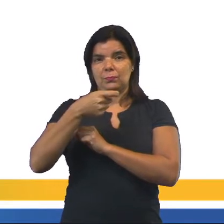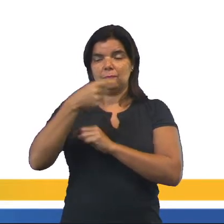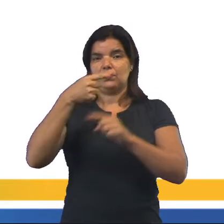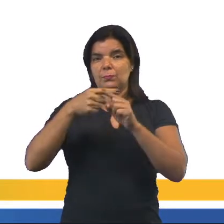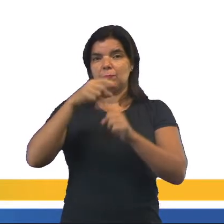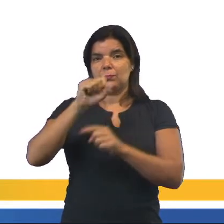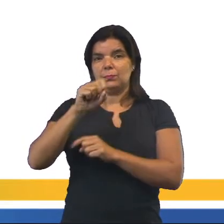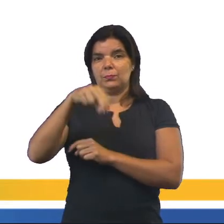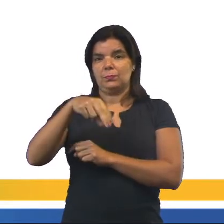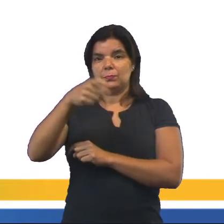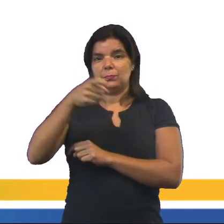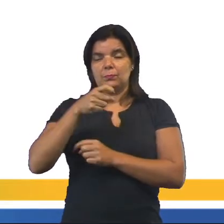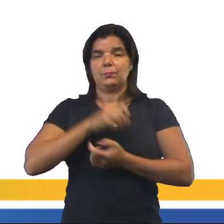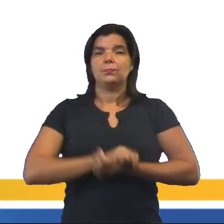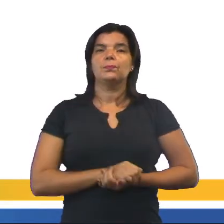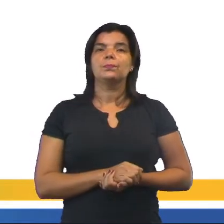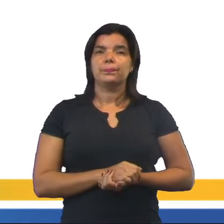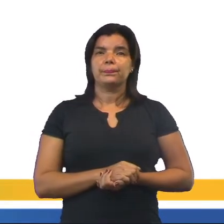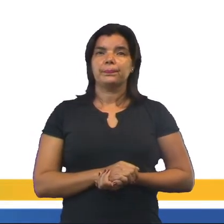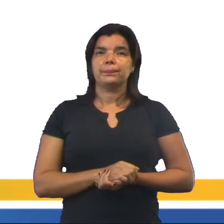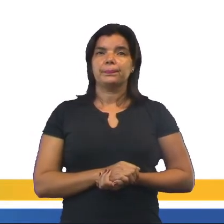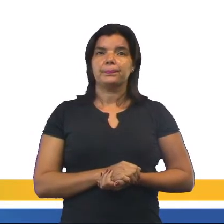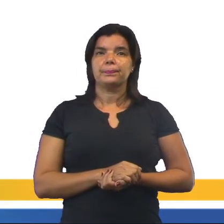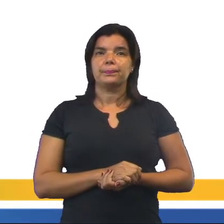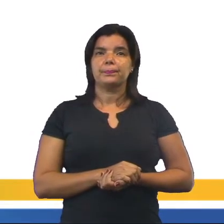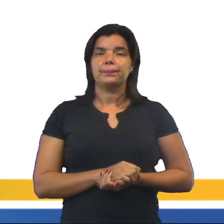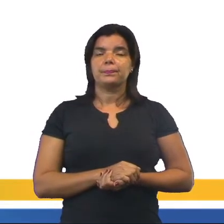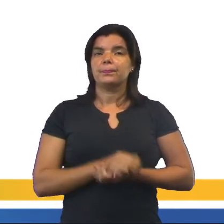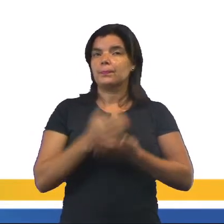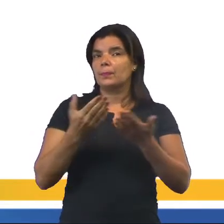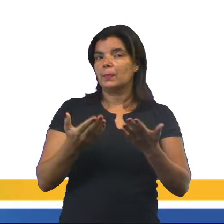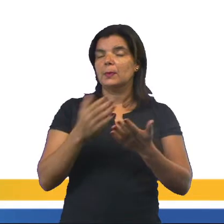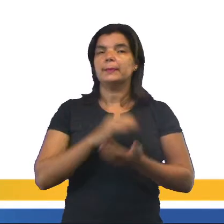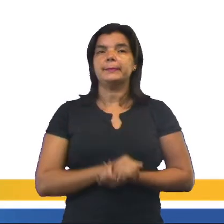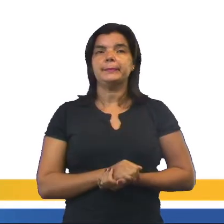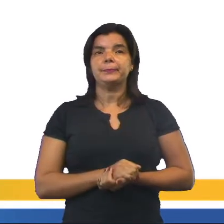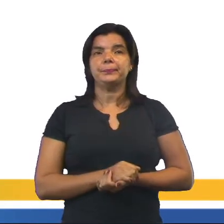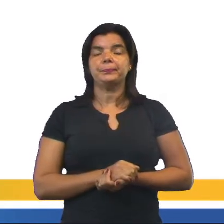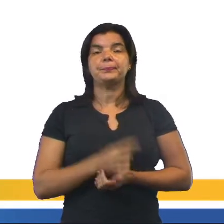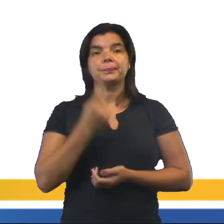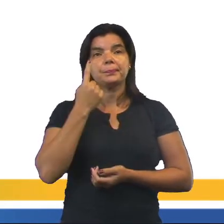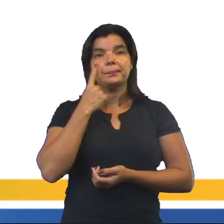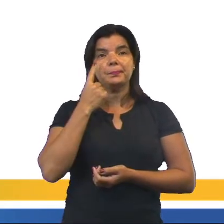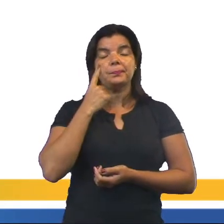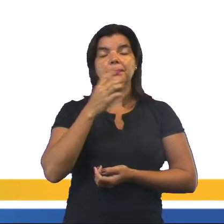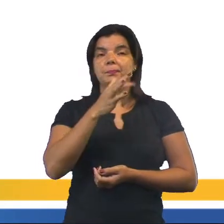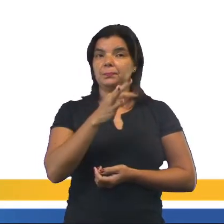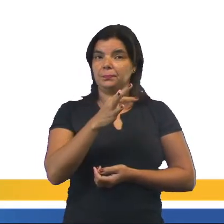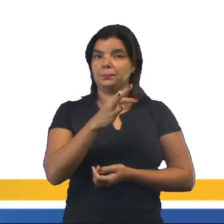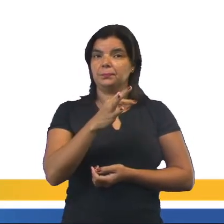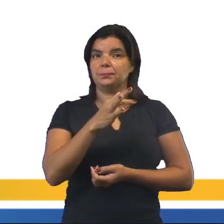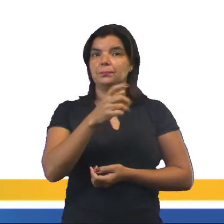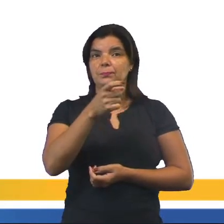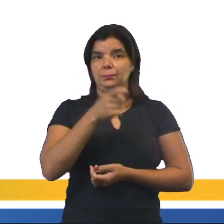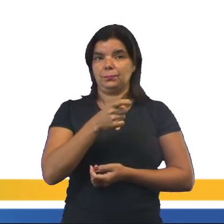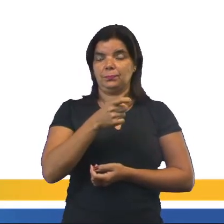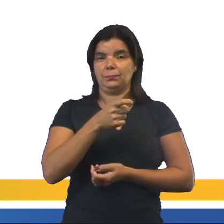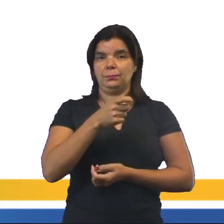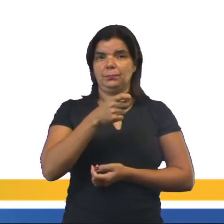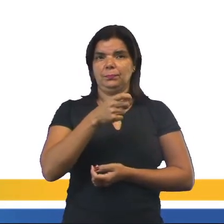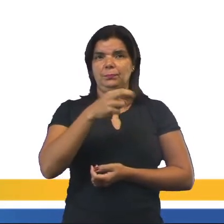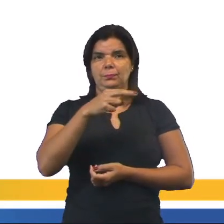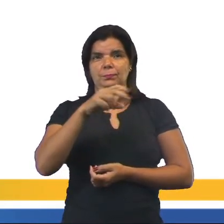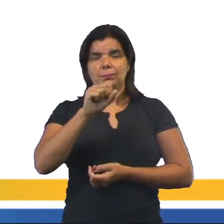de x vezes seno de x. Então, nesse caso aí, nós vamos chegar a função que é igual